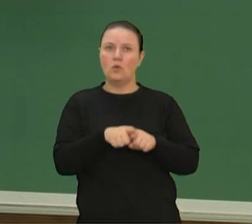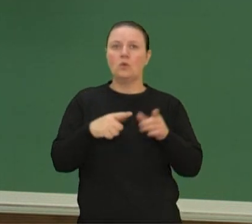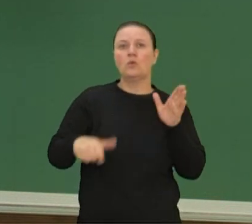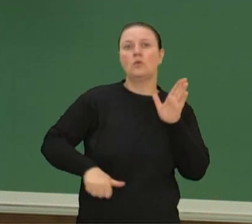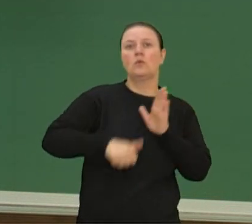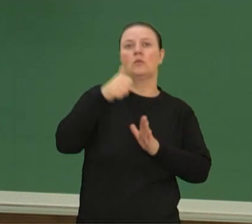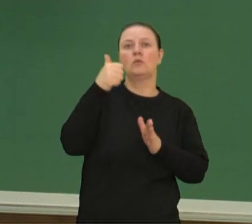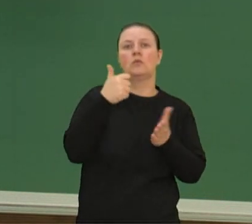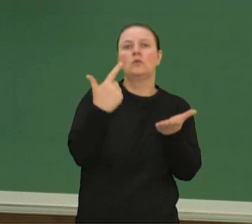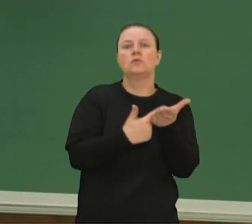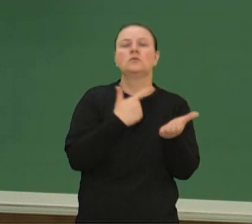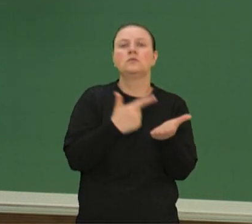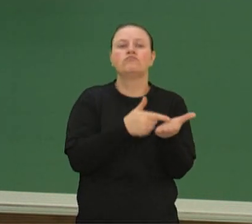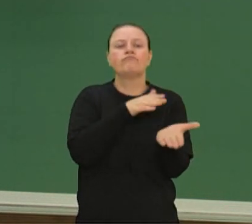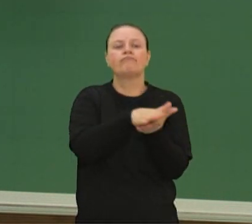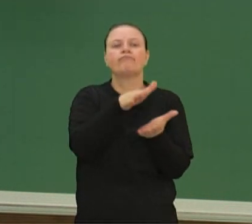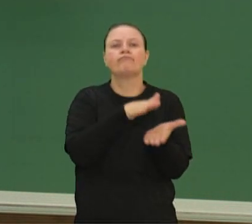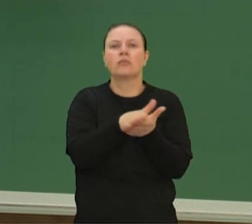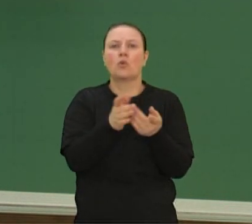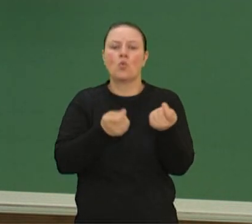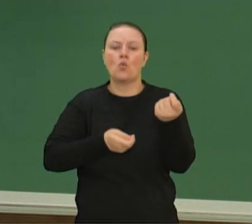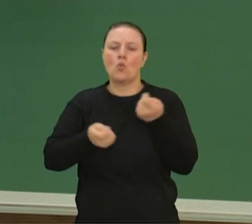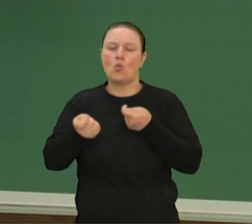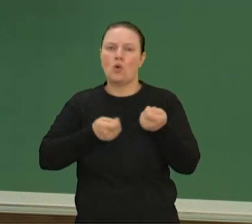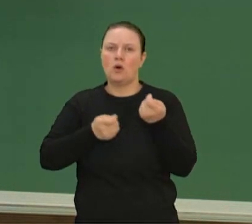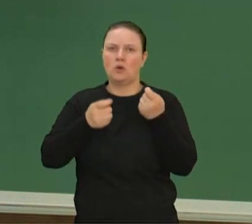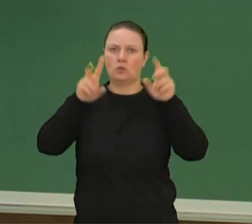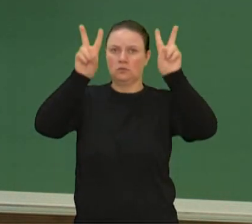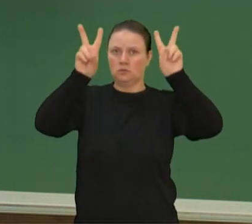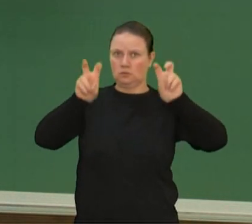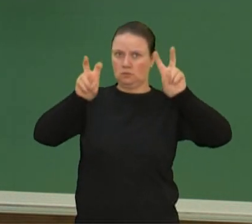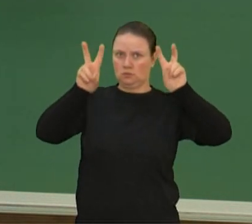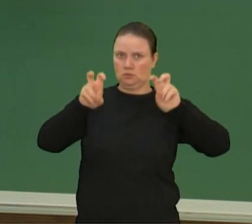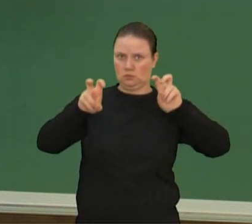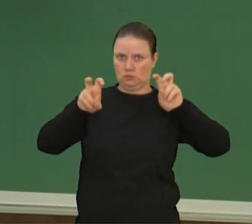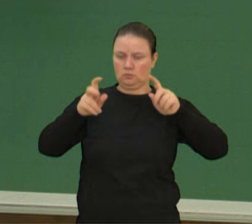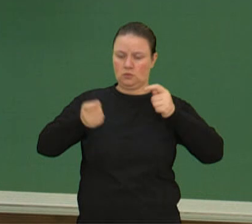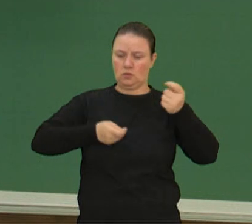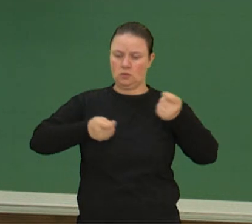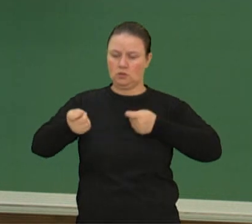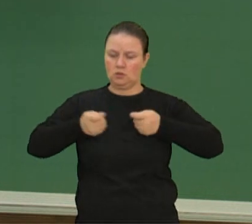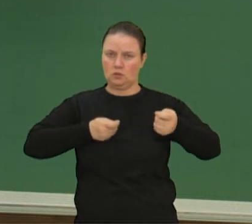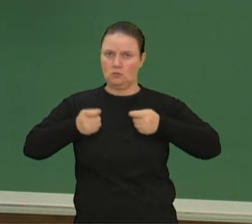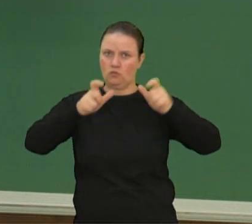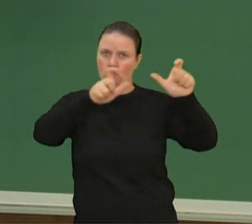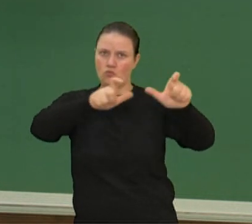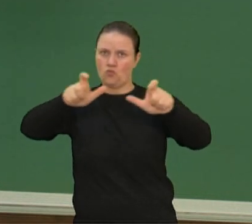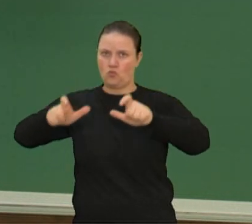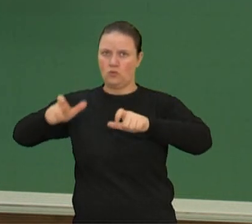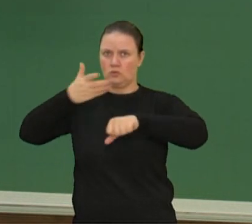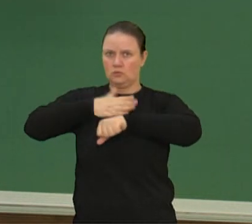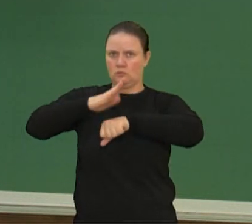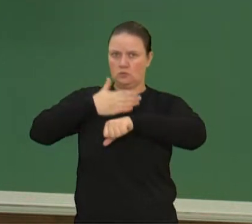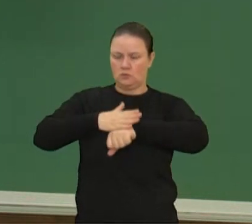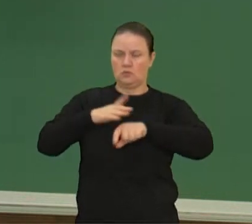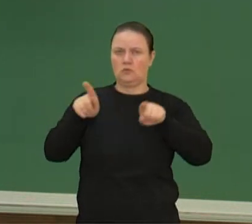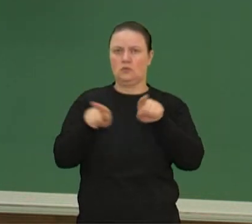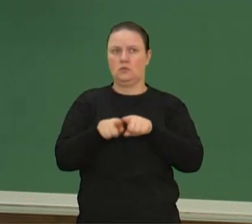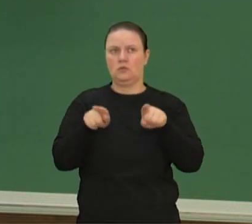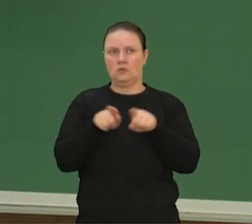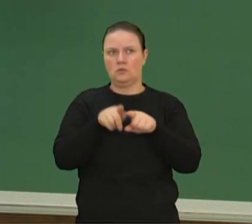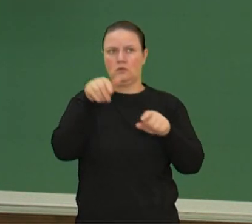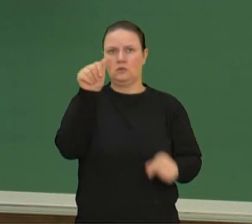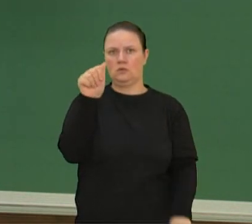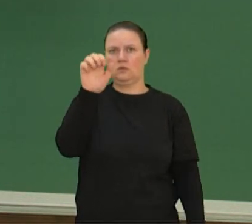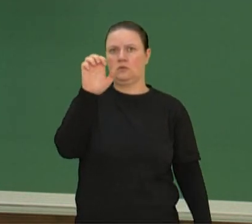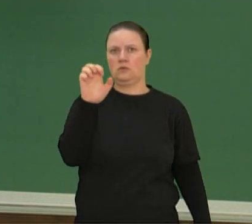sobre a administração de academias de ginástica no Brasil, de acordo com Nolasco et al. 2006. E a ginástica aeróbica.